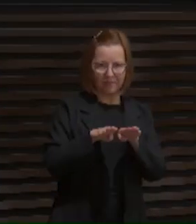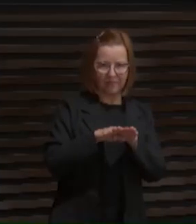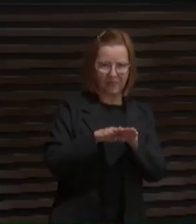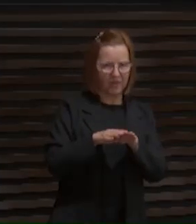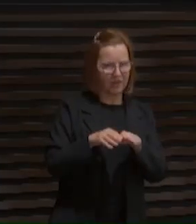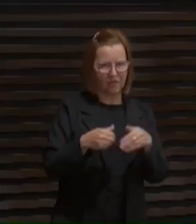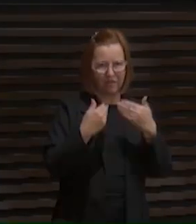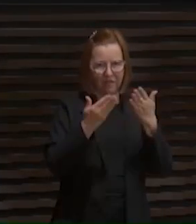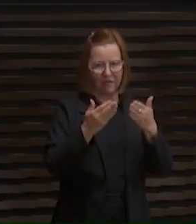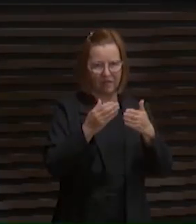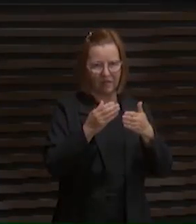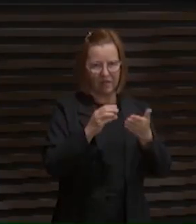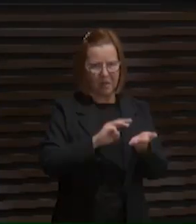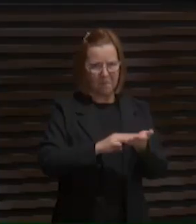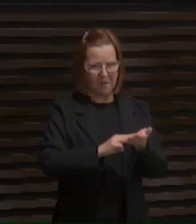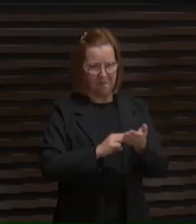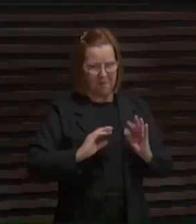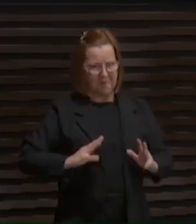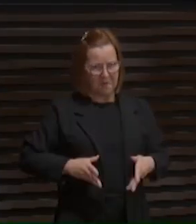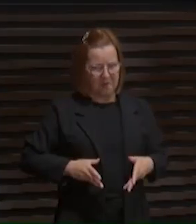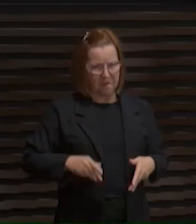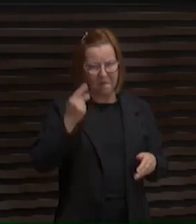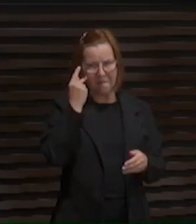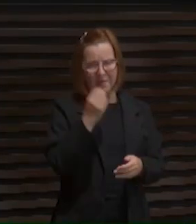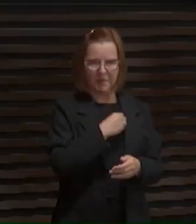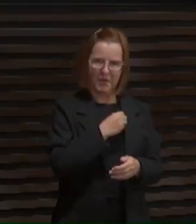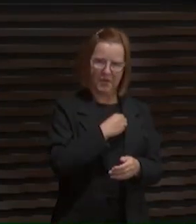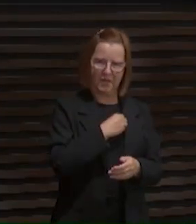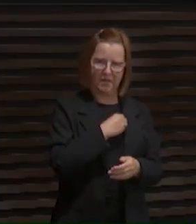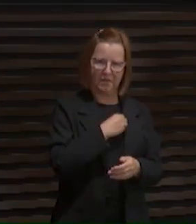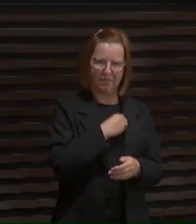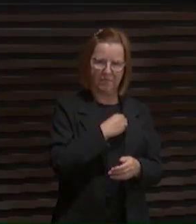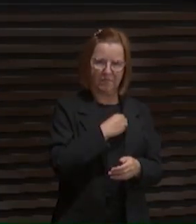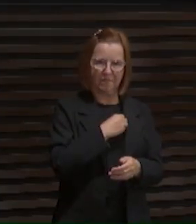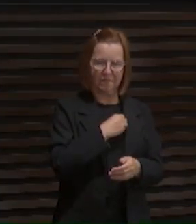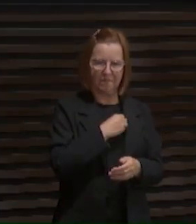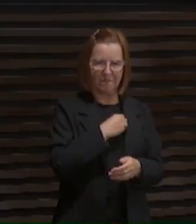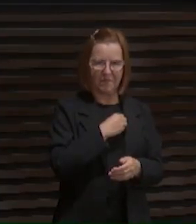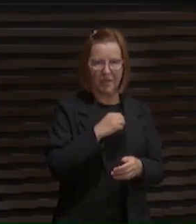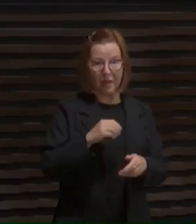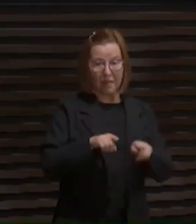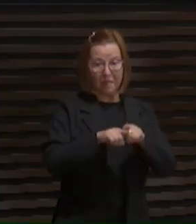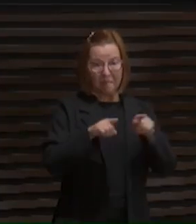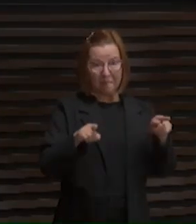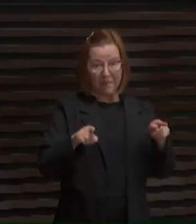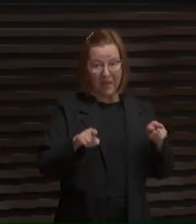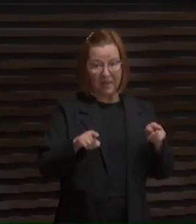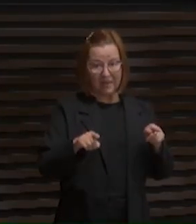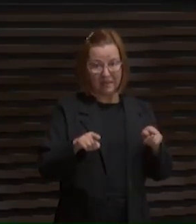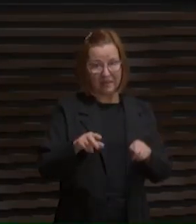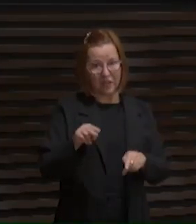não ofereçam os membros do corpo ao pecado como instrumentos de injustiça, mas,